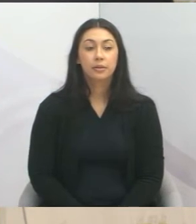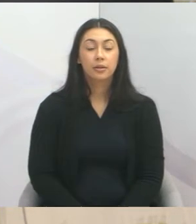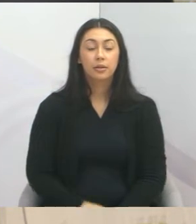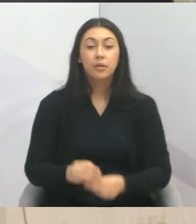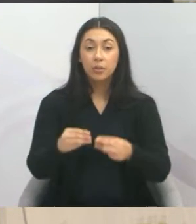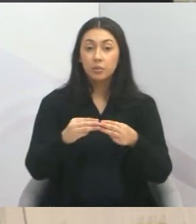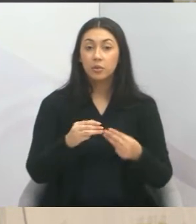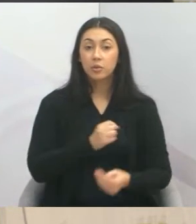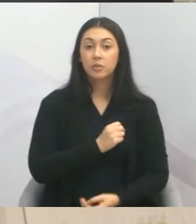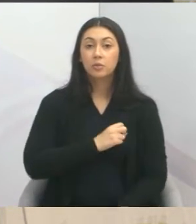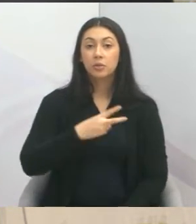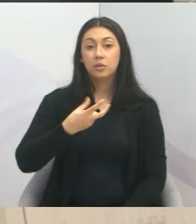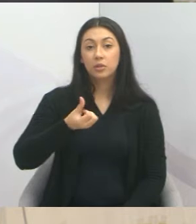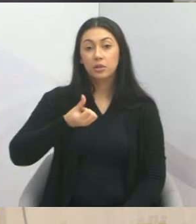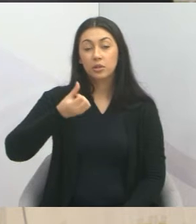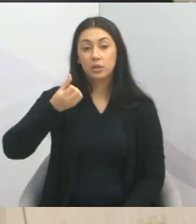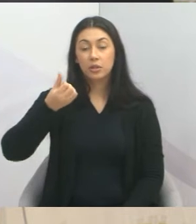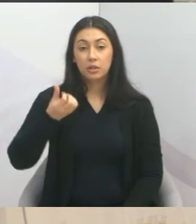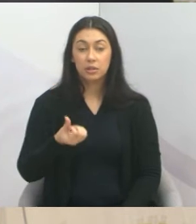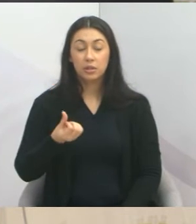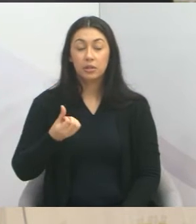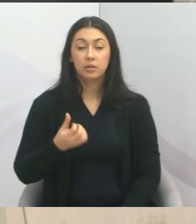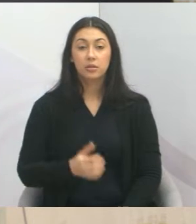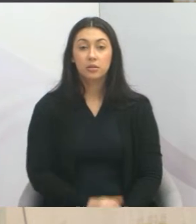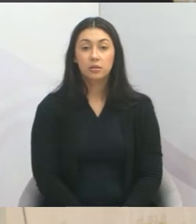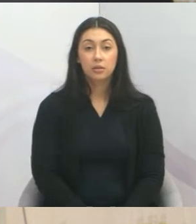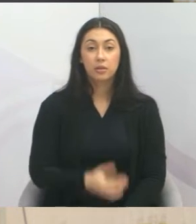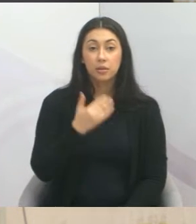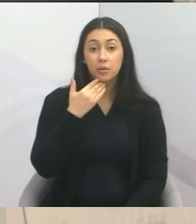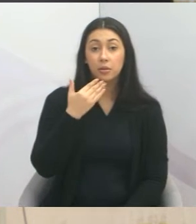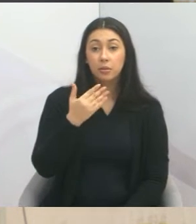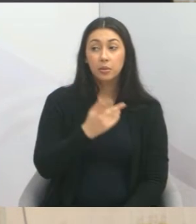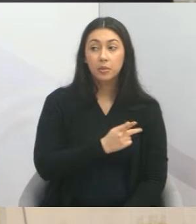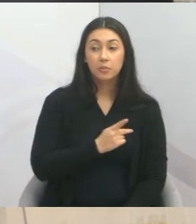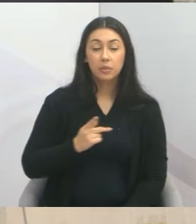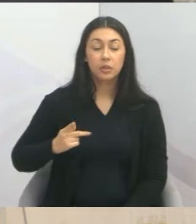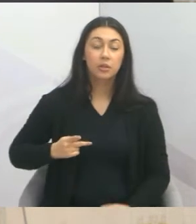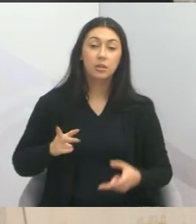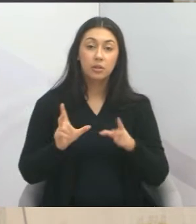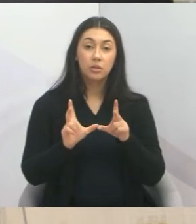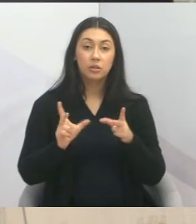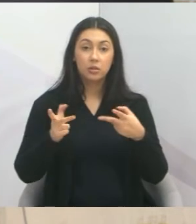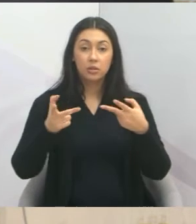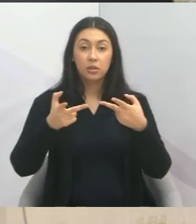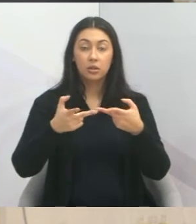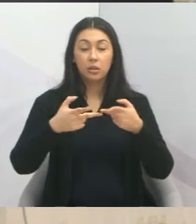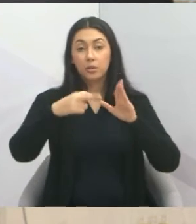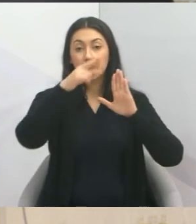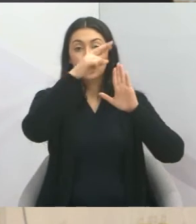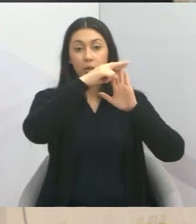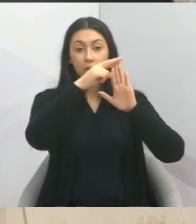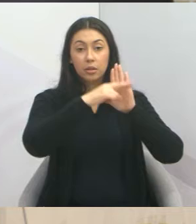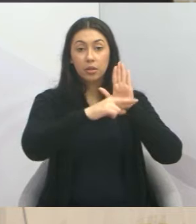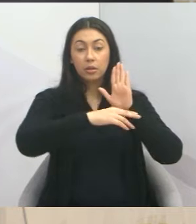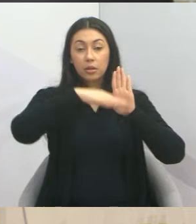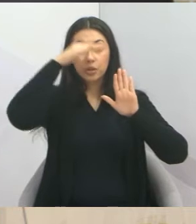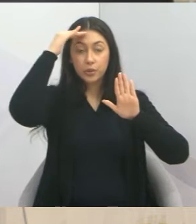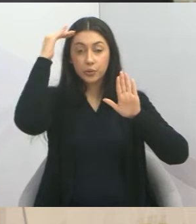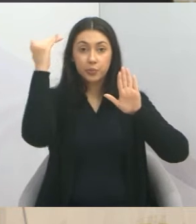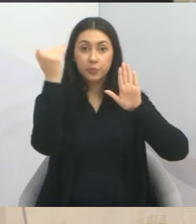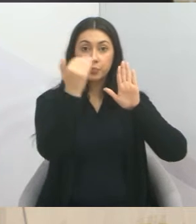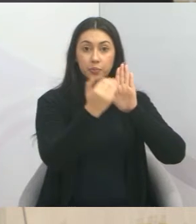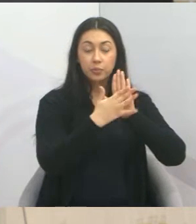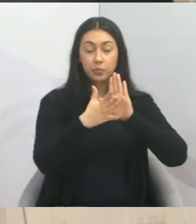a Moção 266 2021 que queremos refletir se apresenta essa casa cumpridas as formalidades regimentais